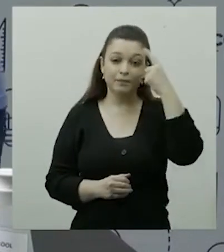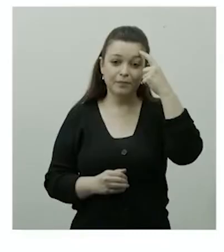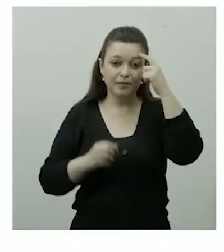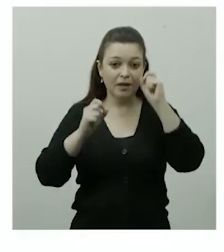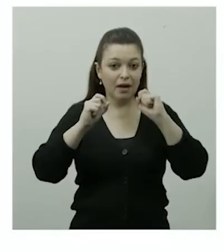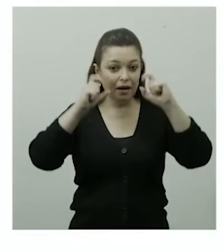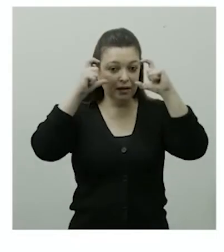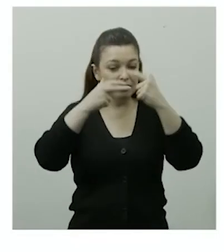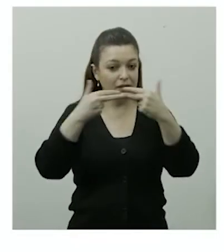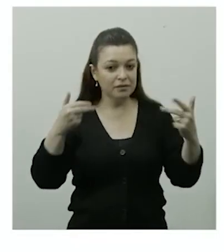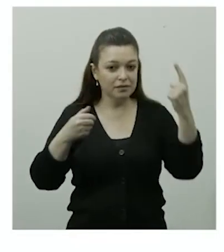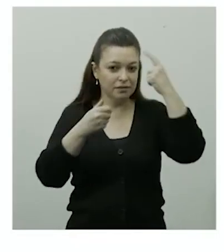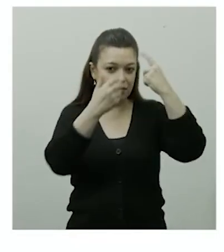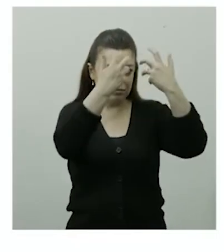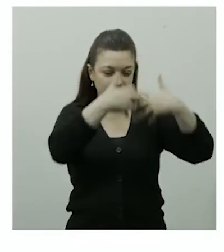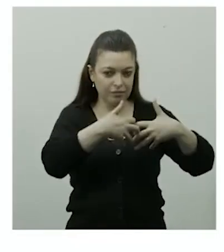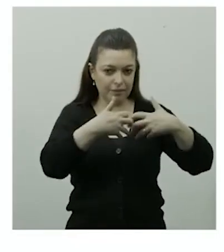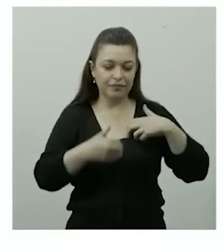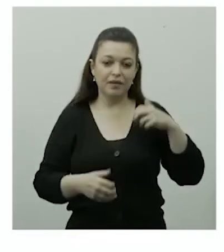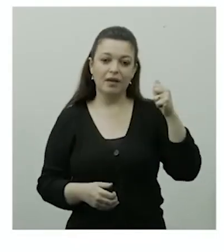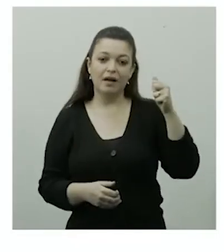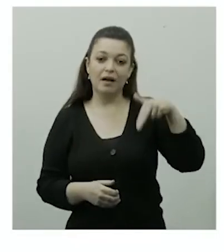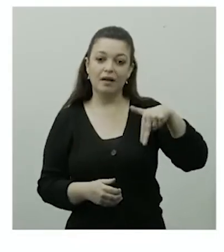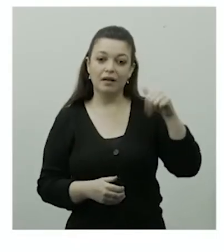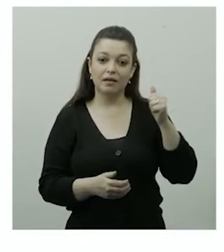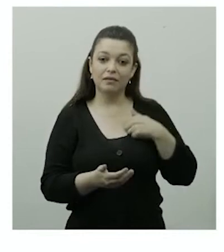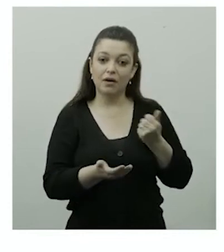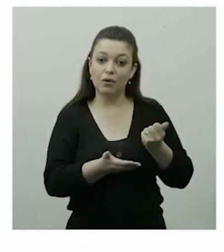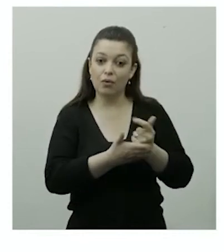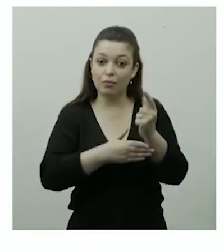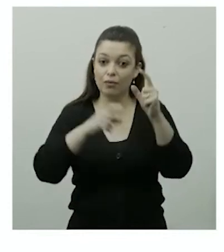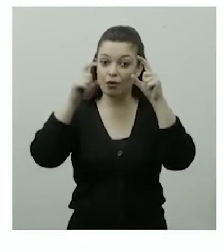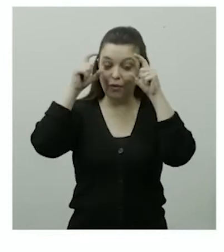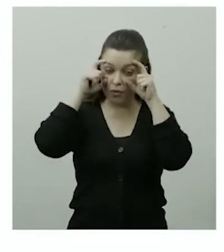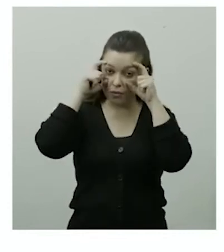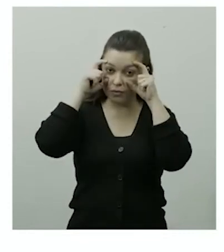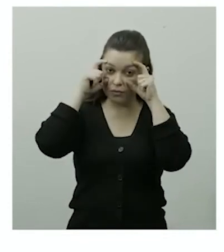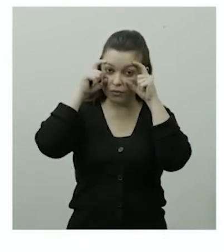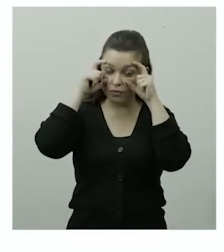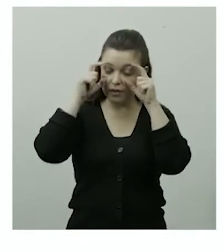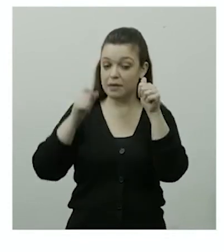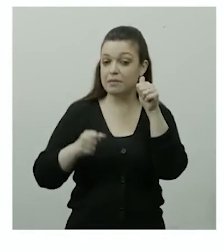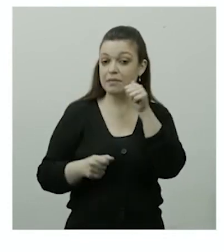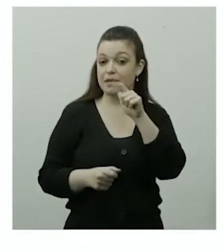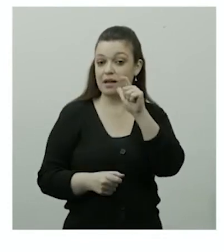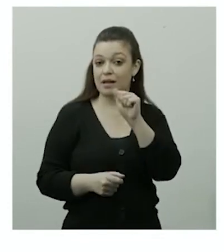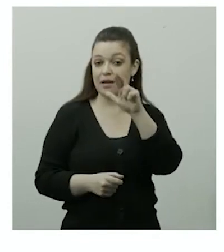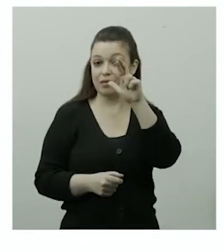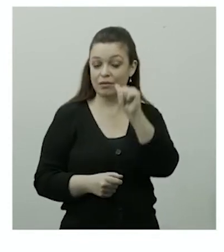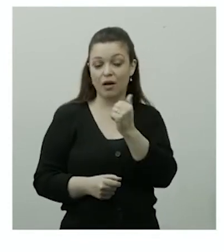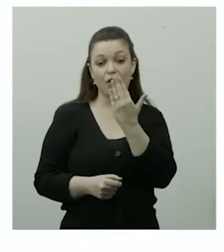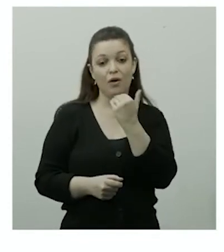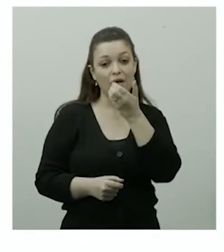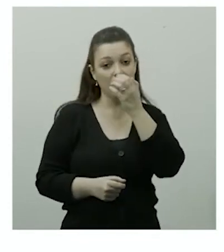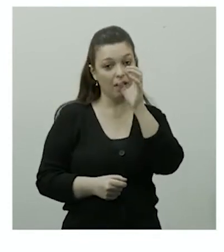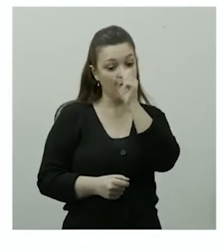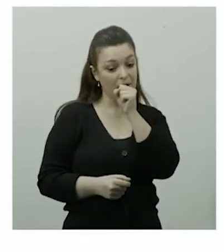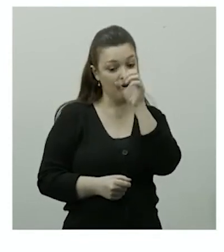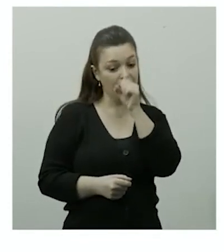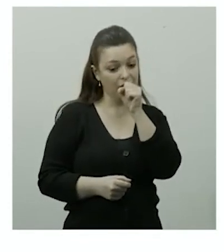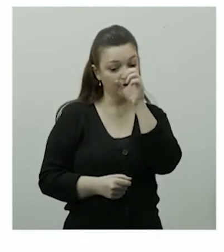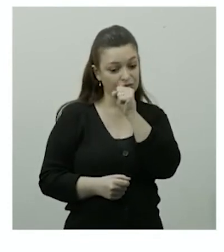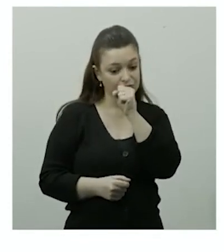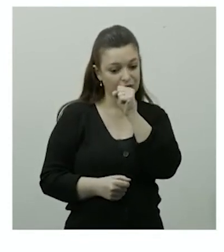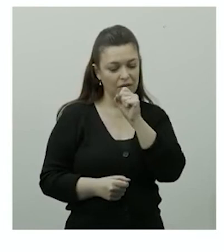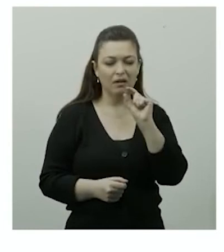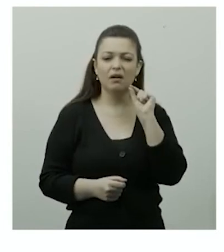pessoal. Ana comprou um óculos. Laura comeu uma laranja. Quem comeu uma